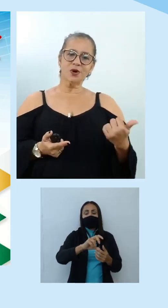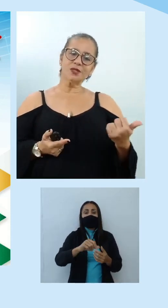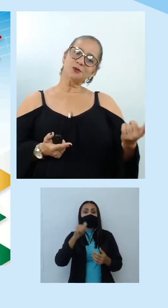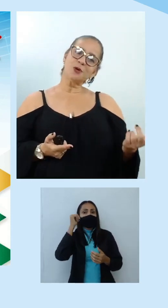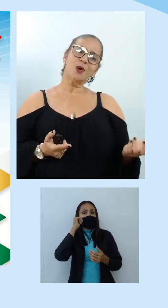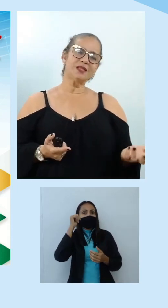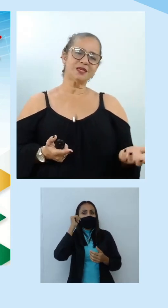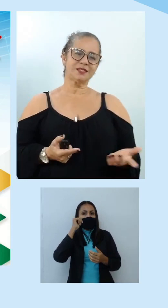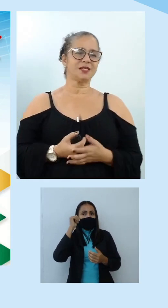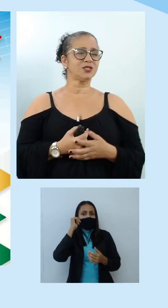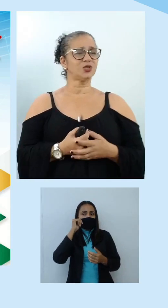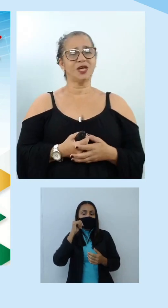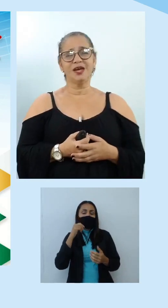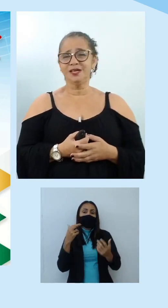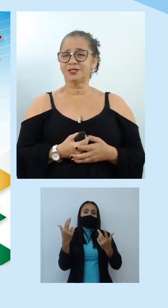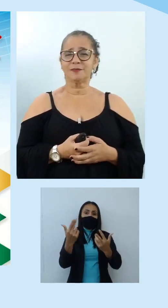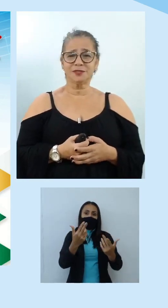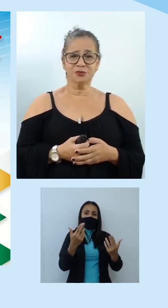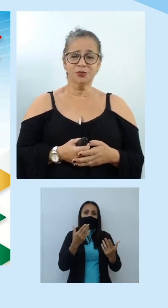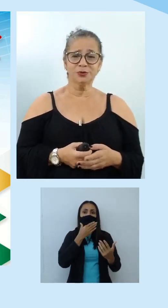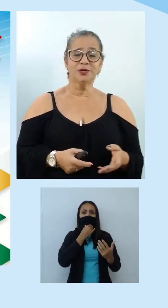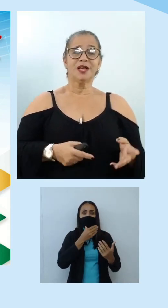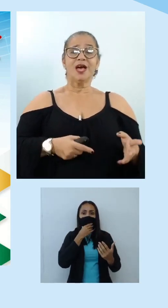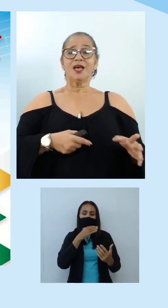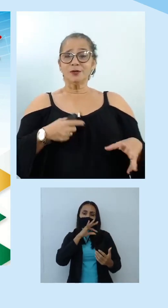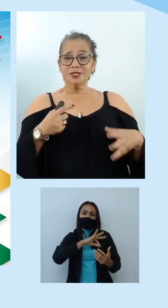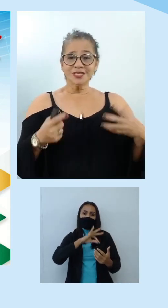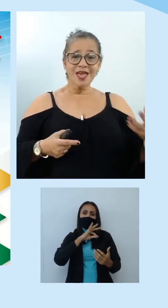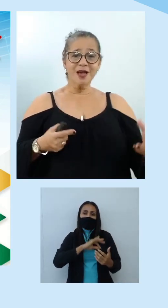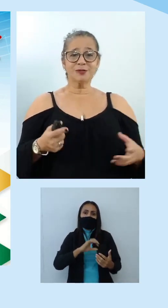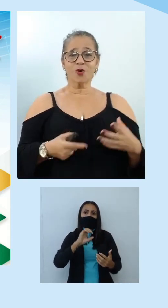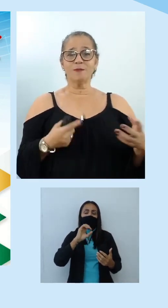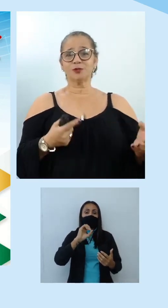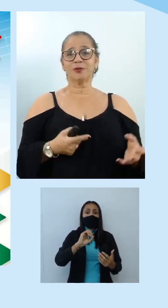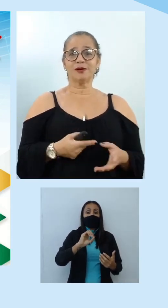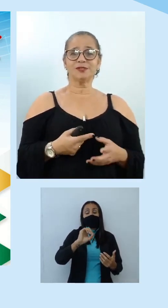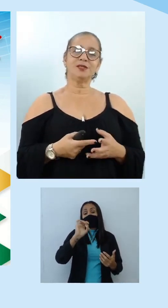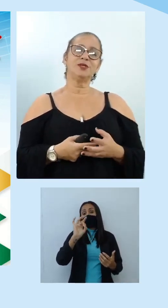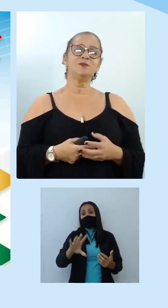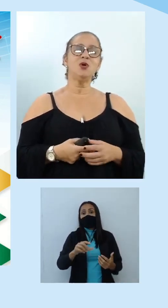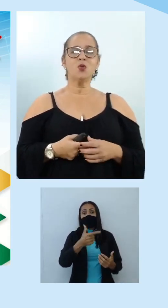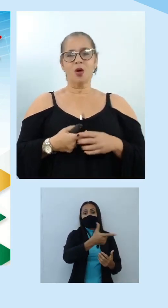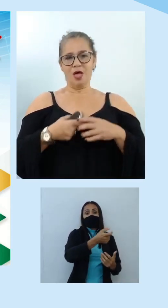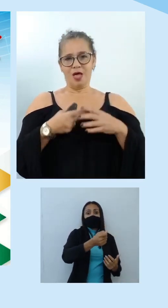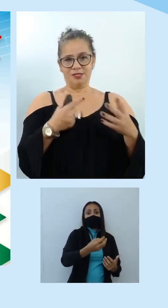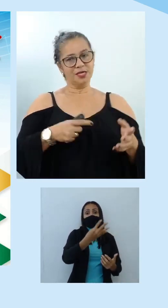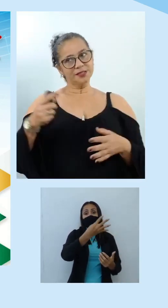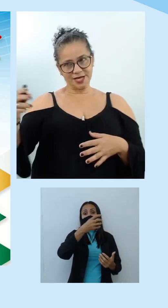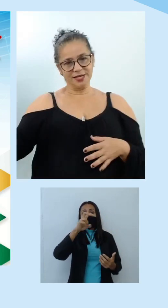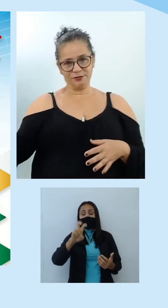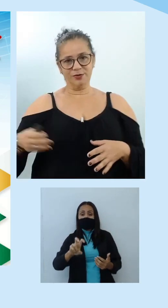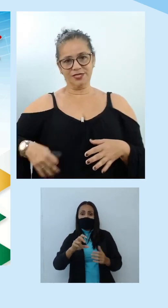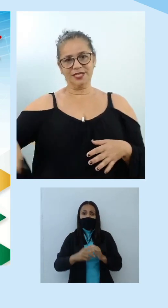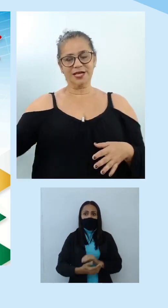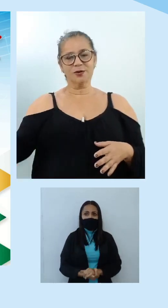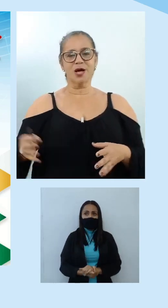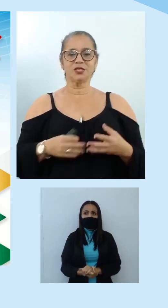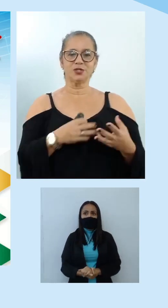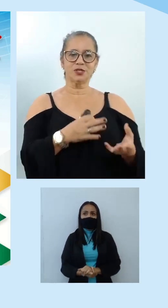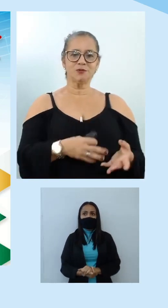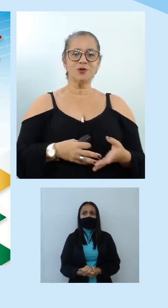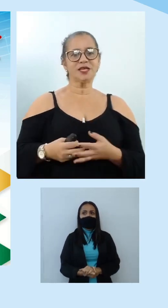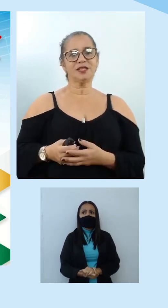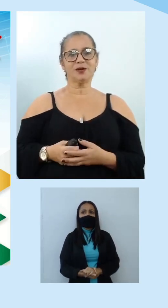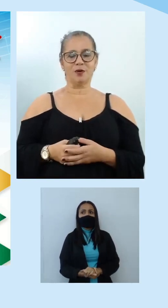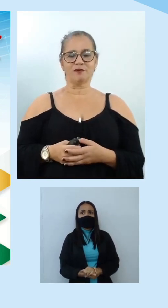homens só em 2047. Gente, que absurdo. E os negros como os brancos em 2000, se andar, né? Com andar da carruagem,